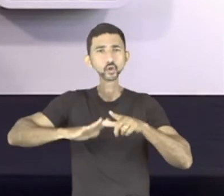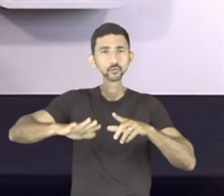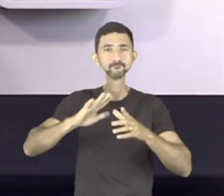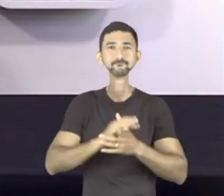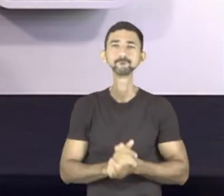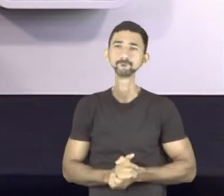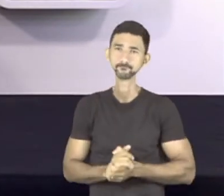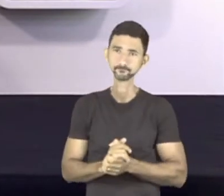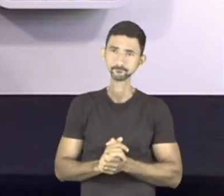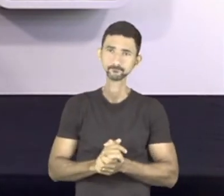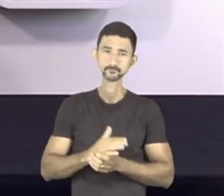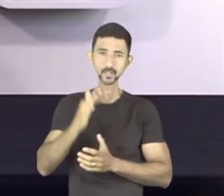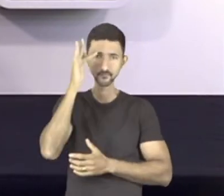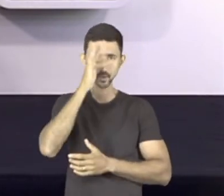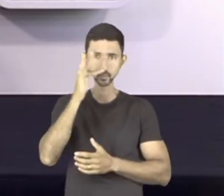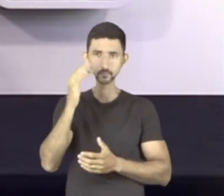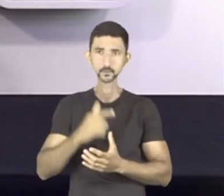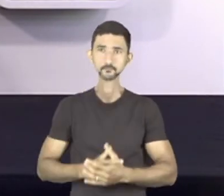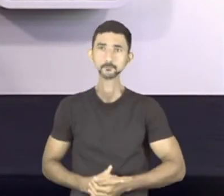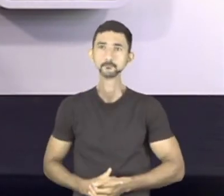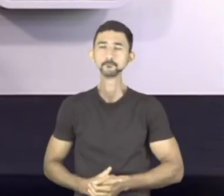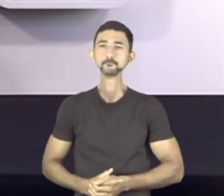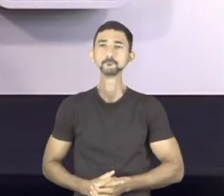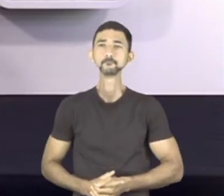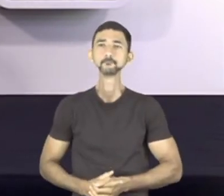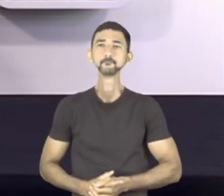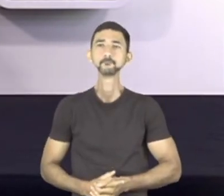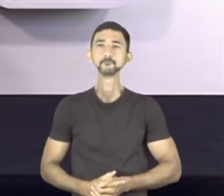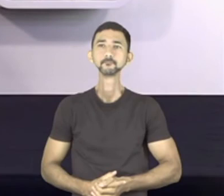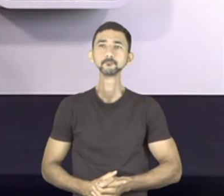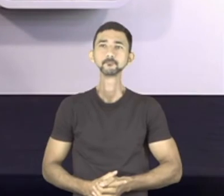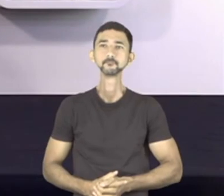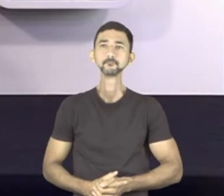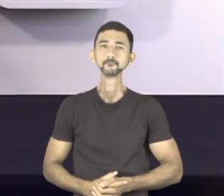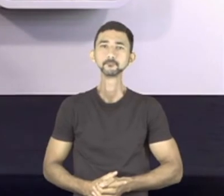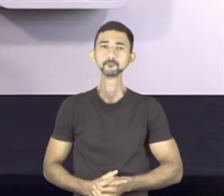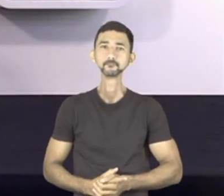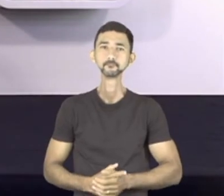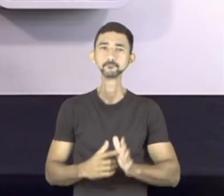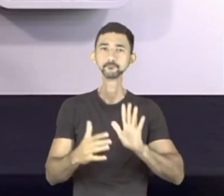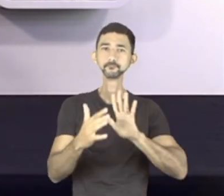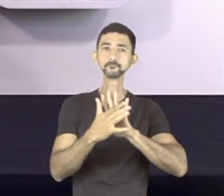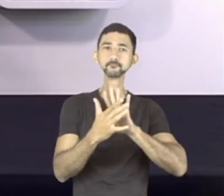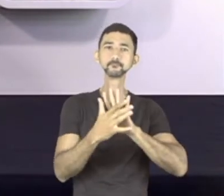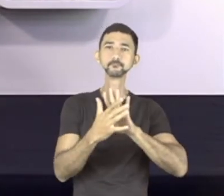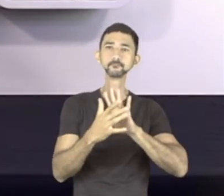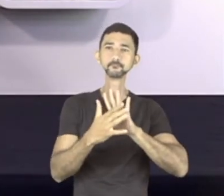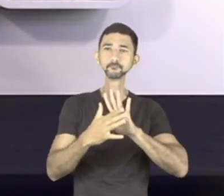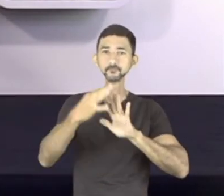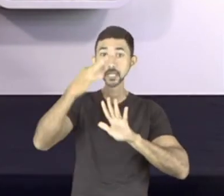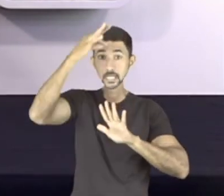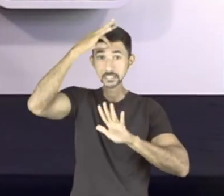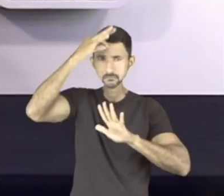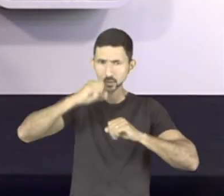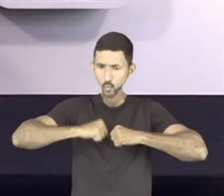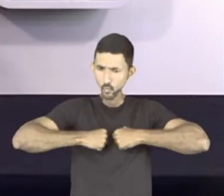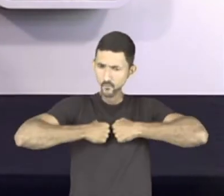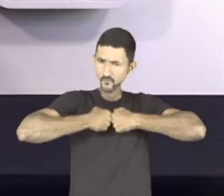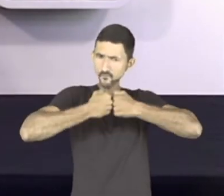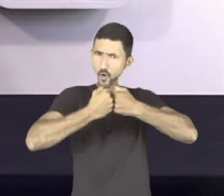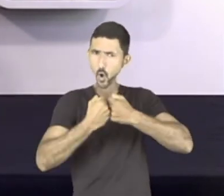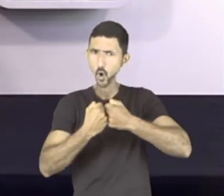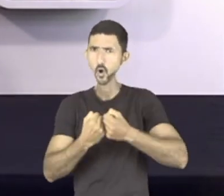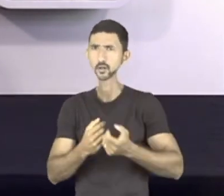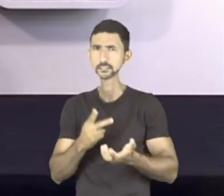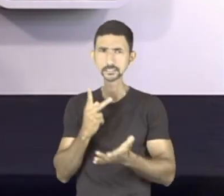aí dessa filosofia. E o último princípio é o espírito indomável, ou seja,